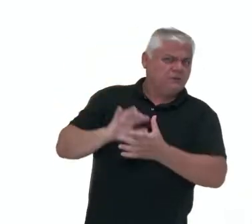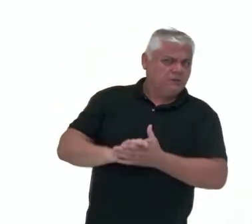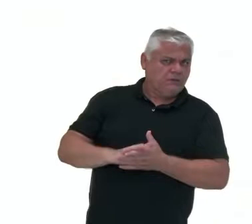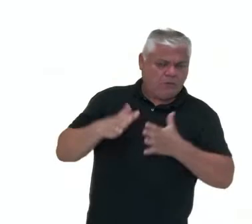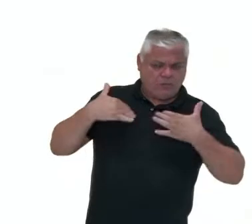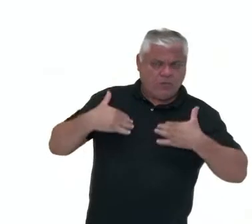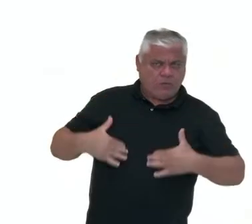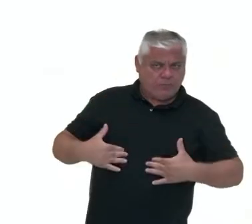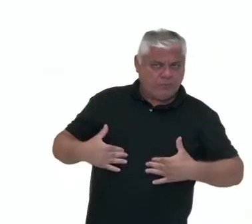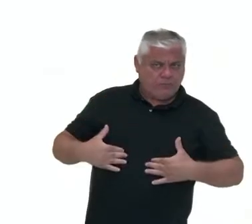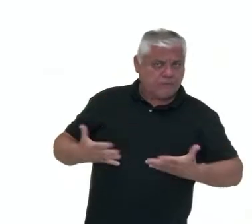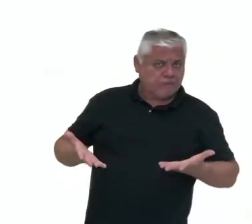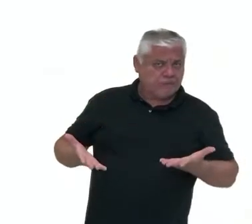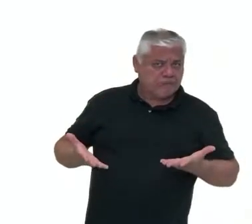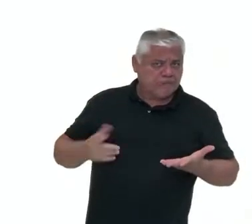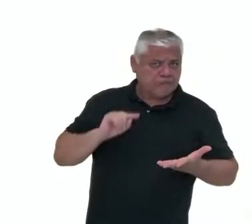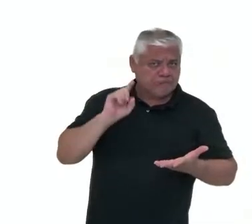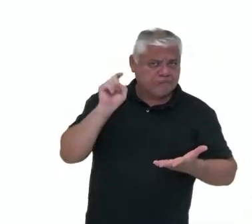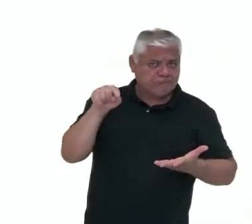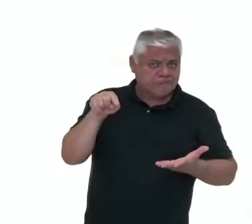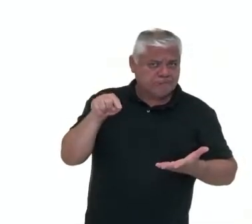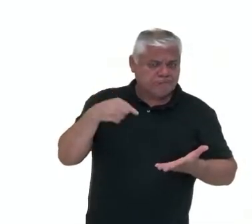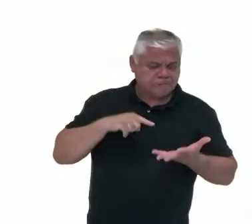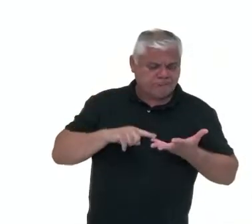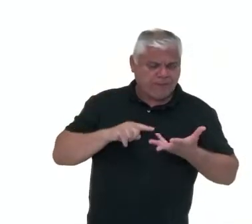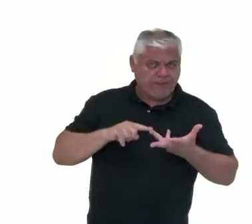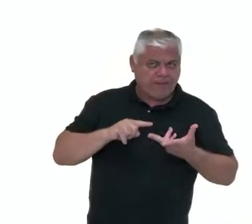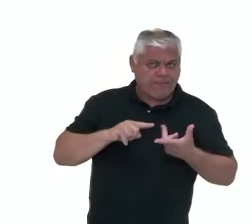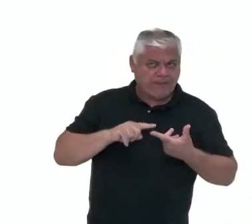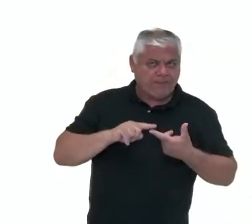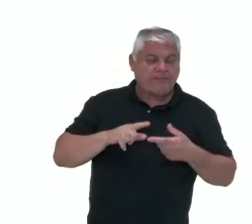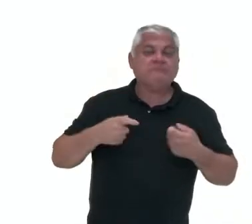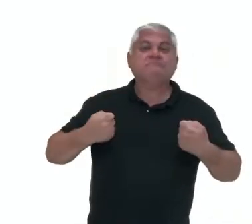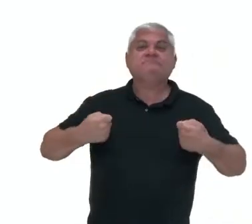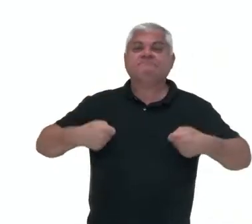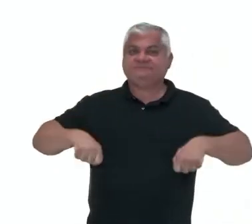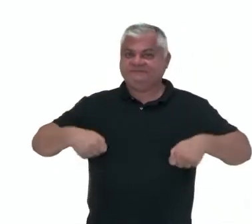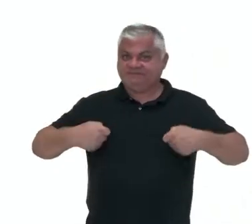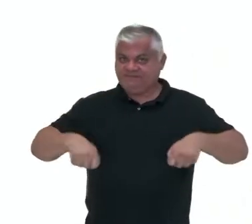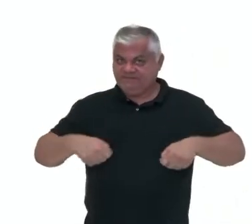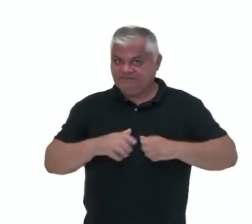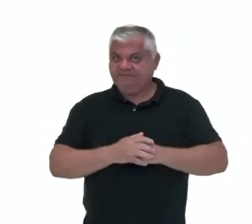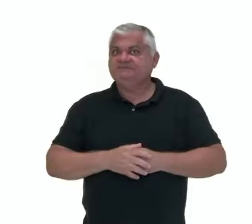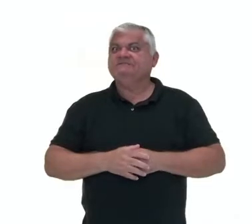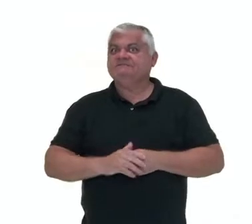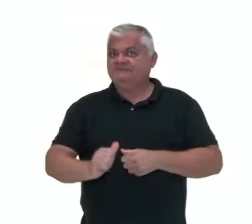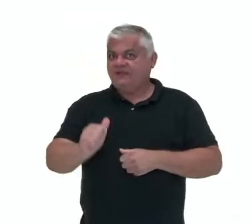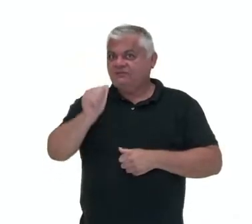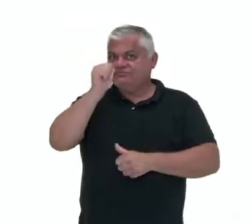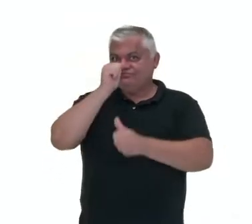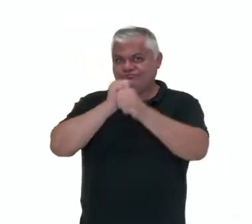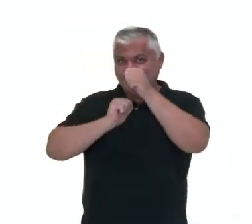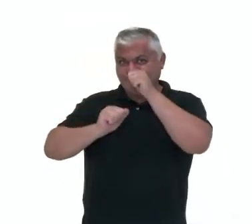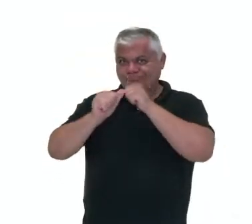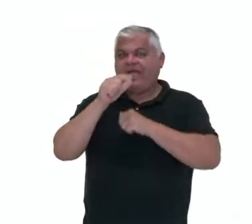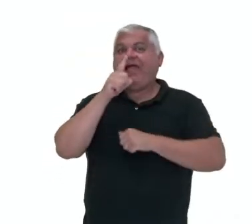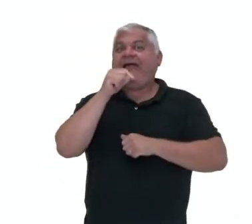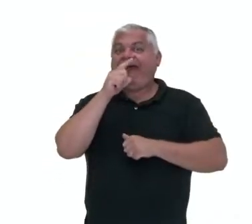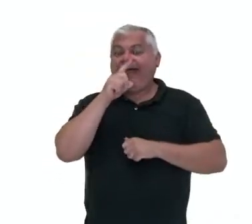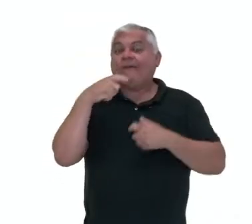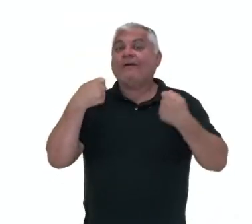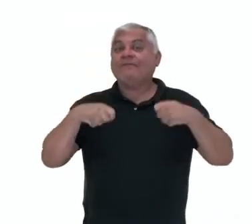corpo? Por uma série de questões. Precisamos estar hidratados, o nosso